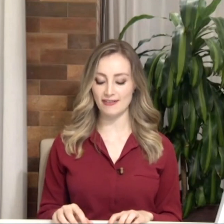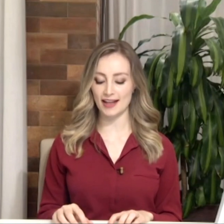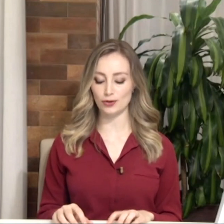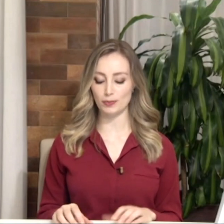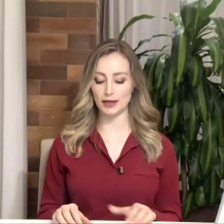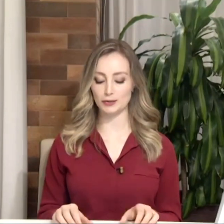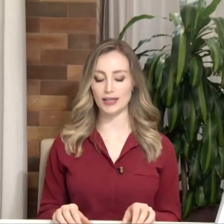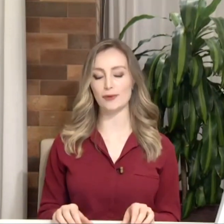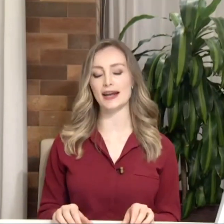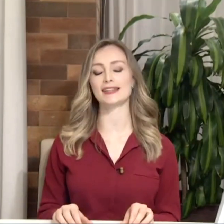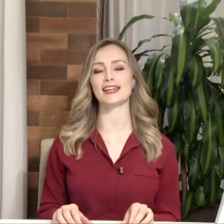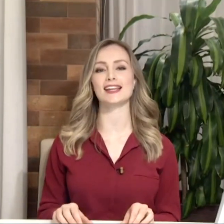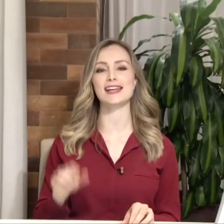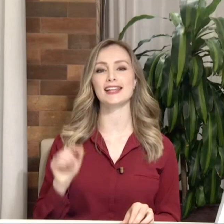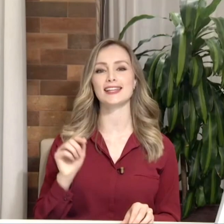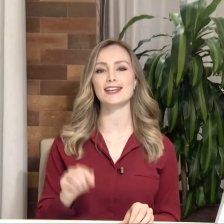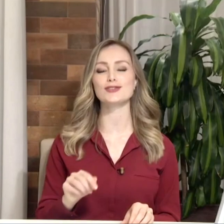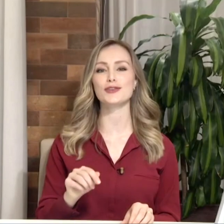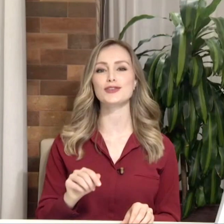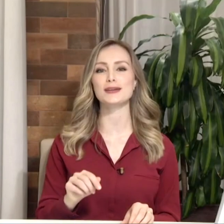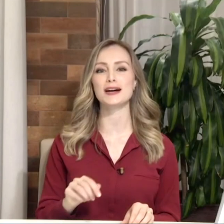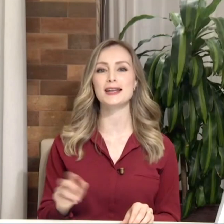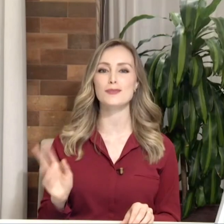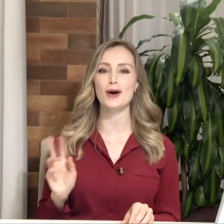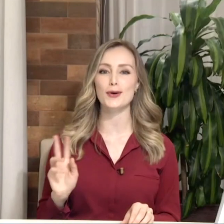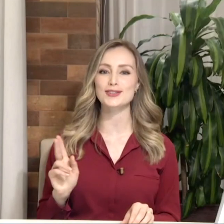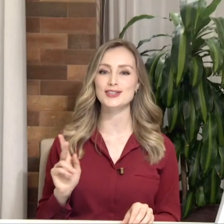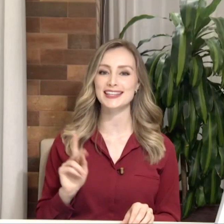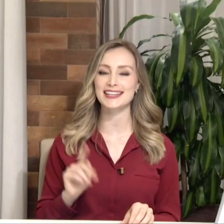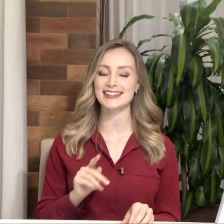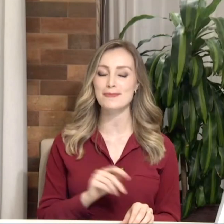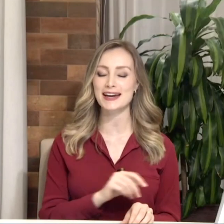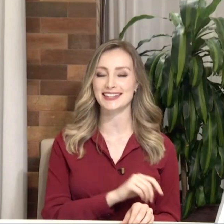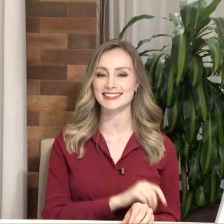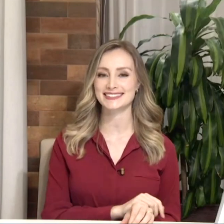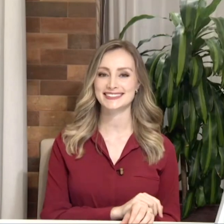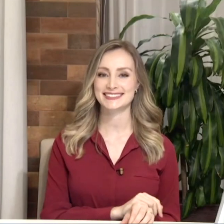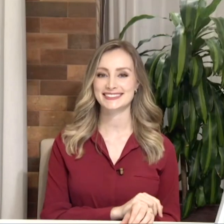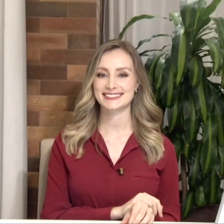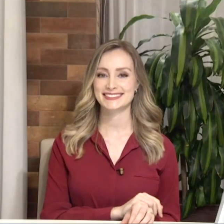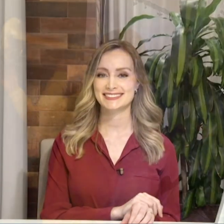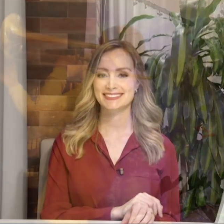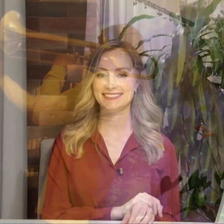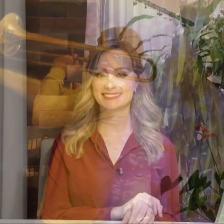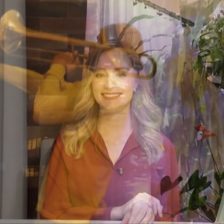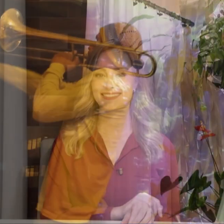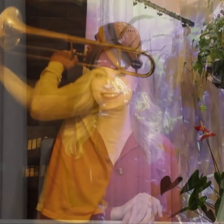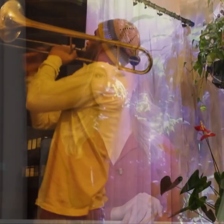Gente, gravada no período da quarentena e lançada neste fim de semana. Boa noite e até amanhã.